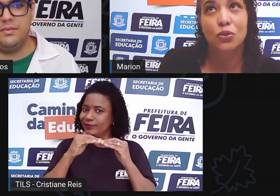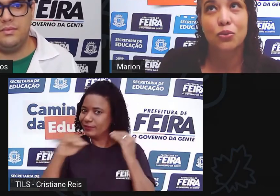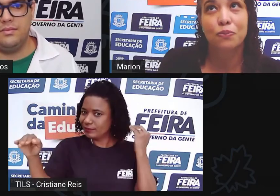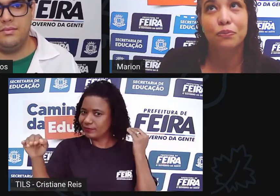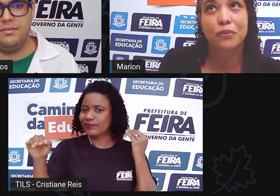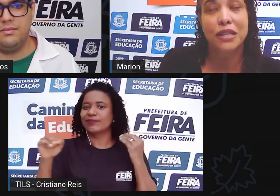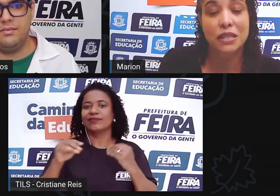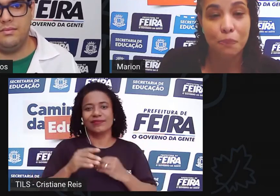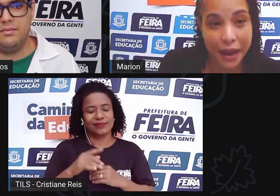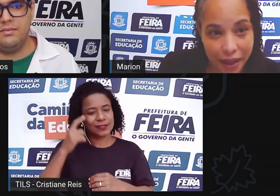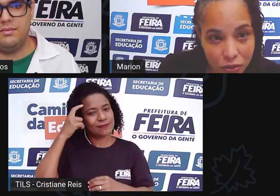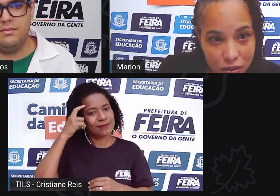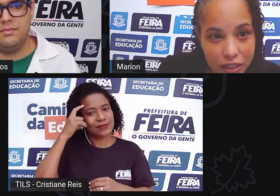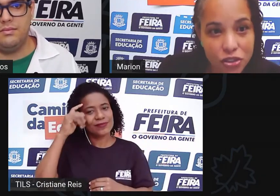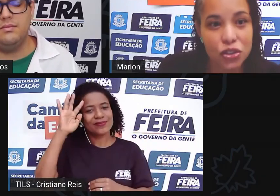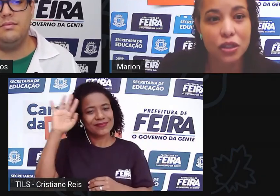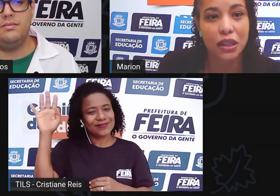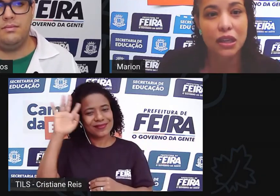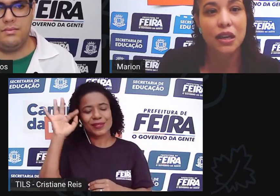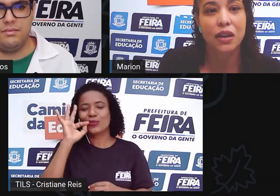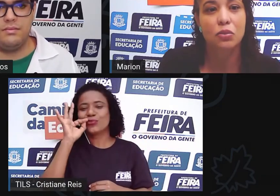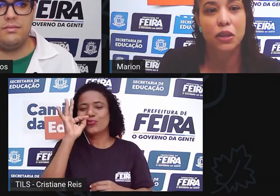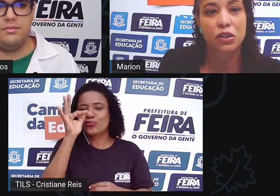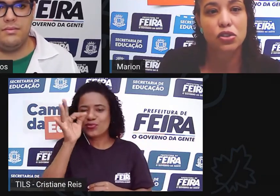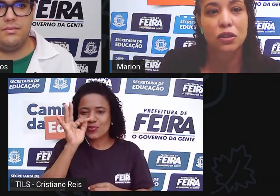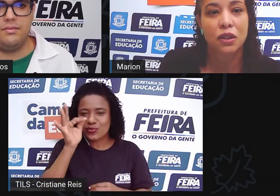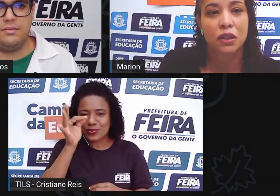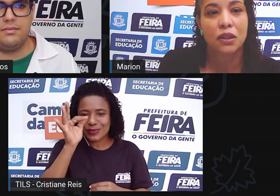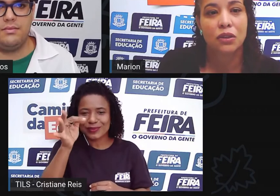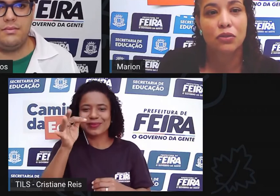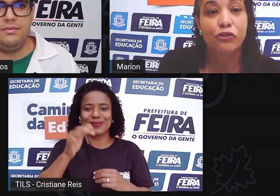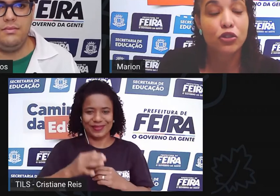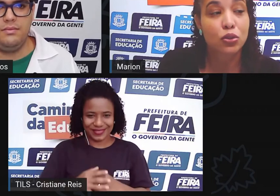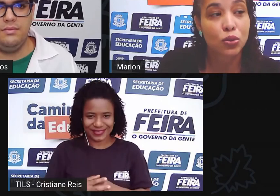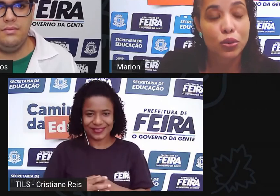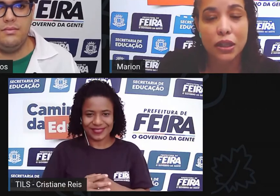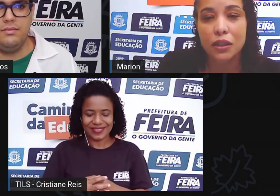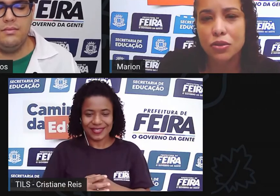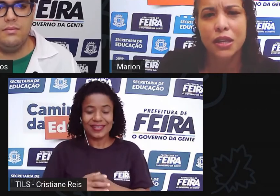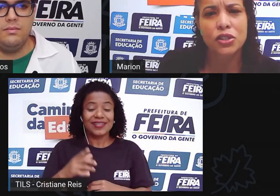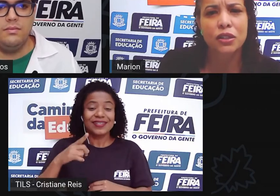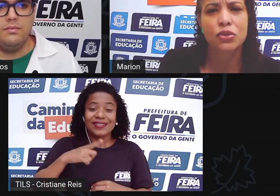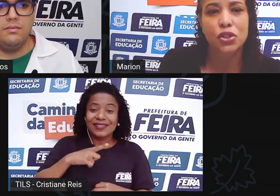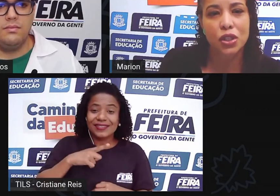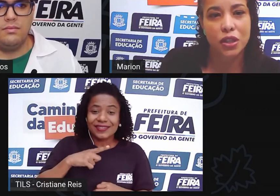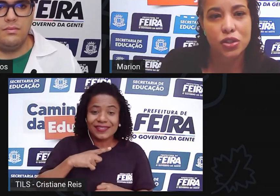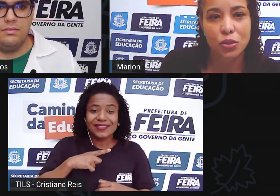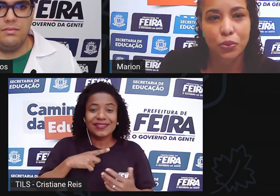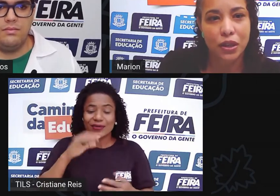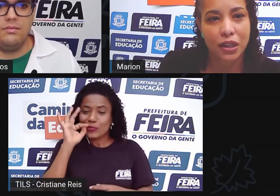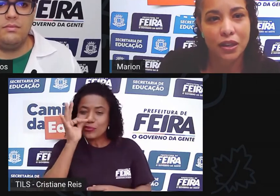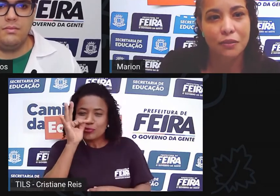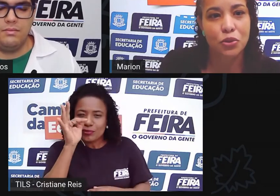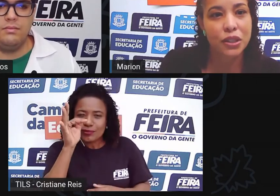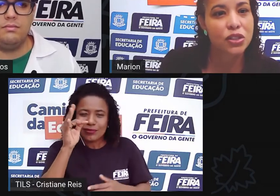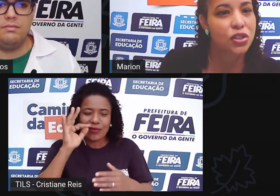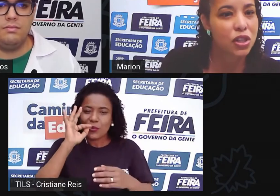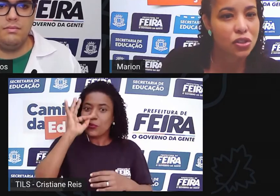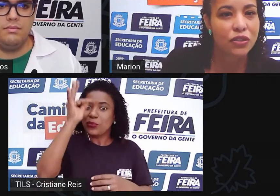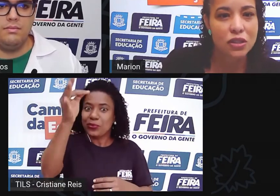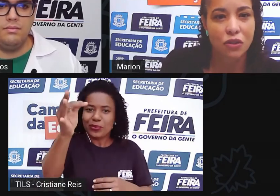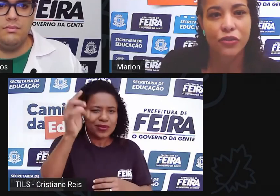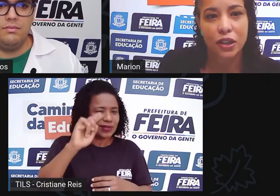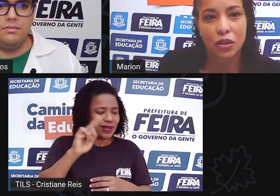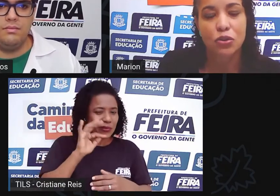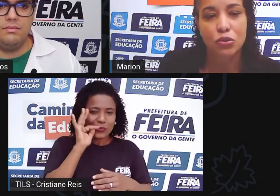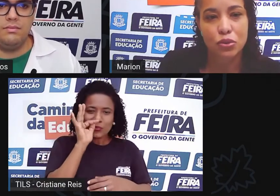eu espero que a gente tenha realmente um futuro e que não seja tão distante, porque muita gente